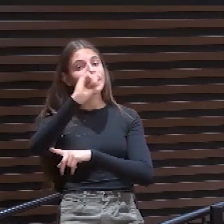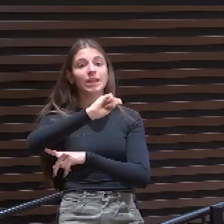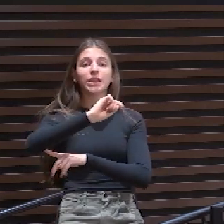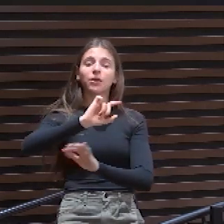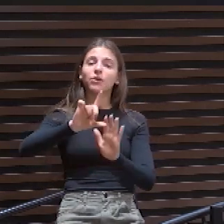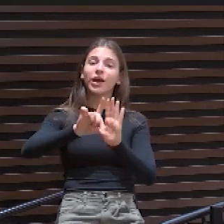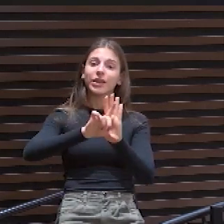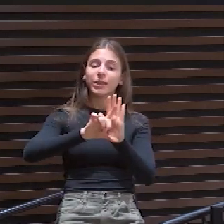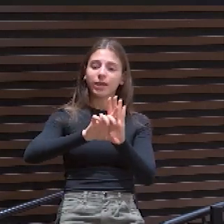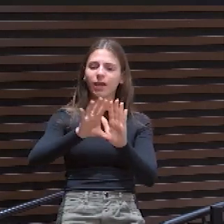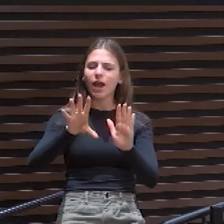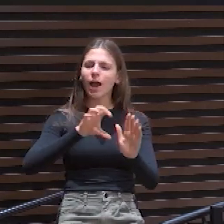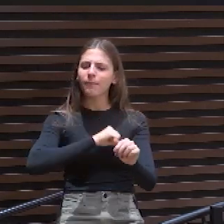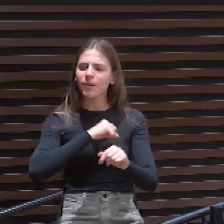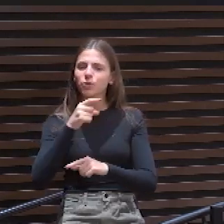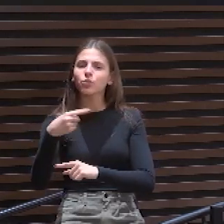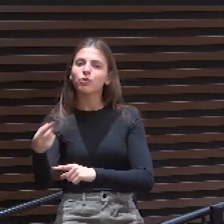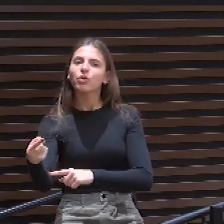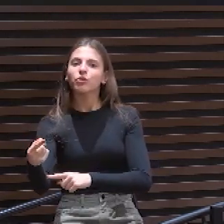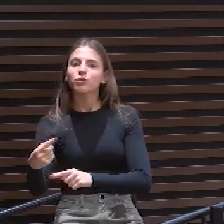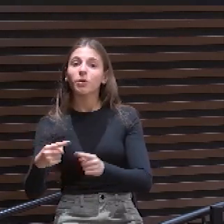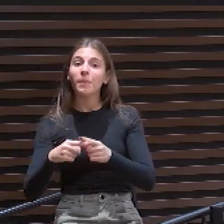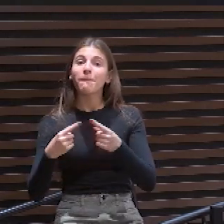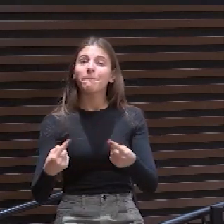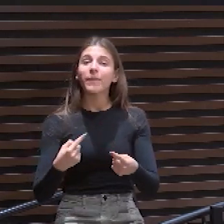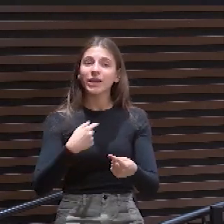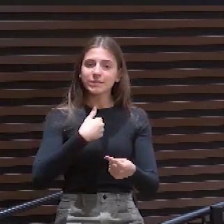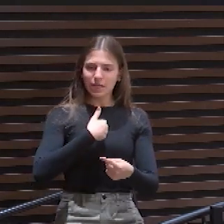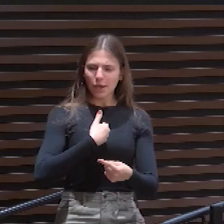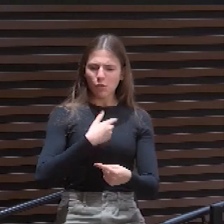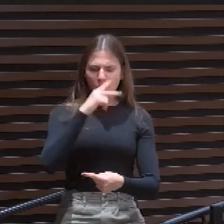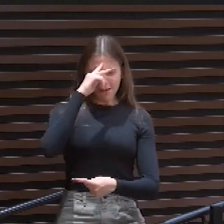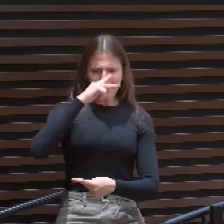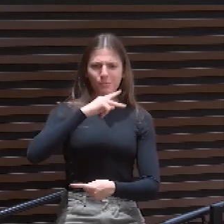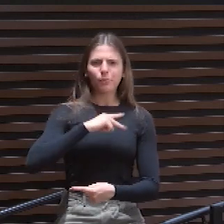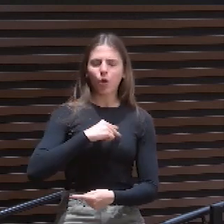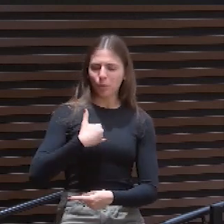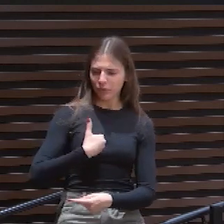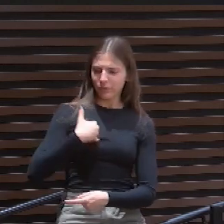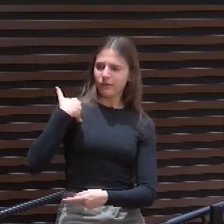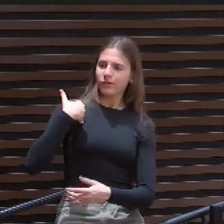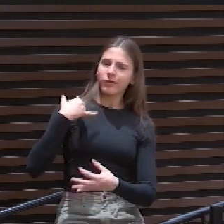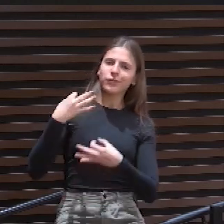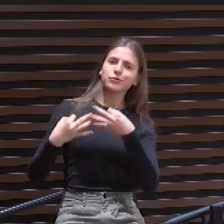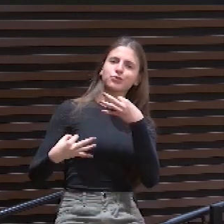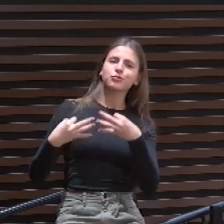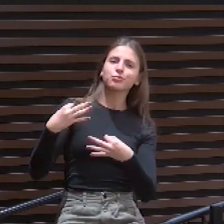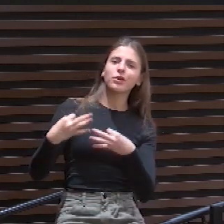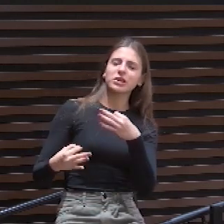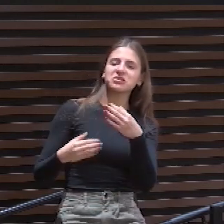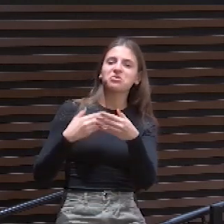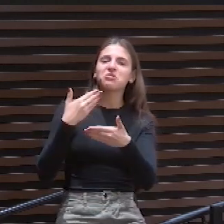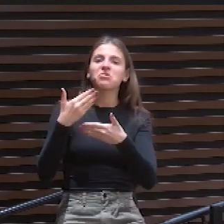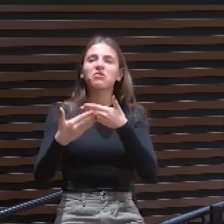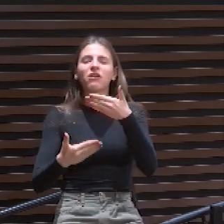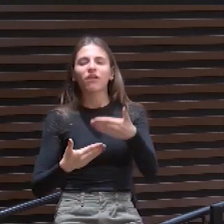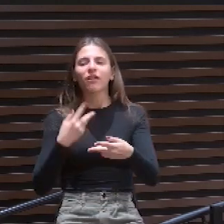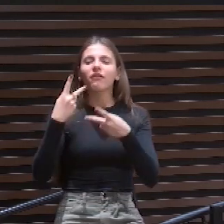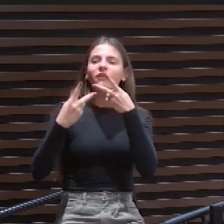próximo. Só que eu me arvoro em juiz e começo a falar mal da vida do próximo.